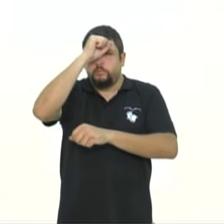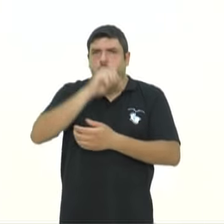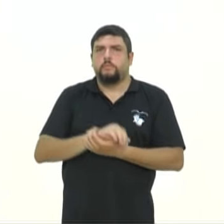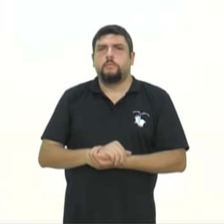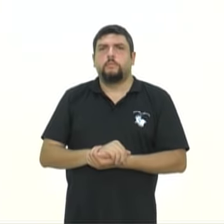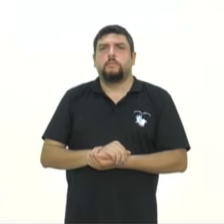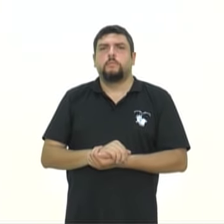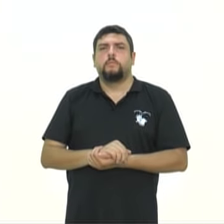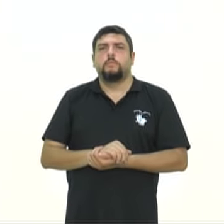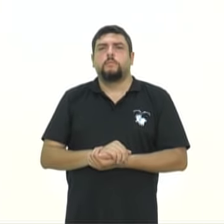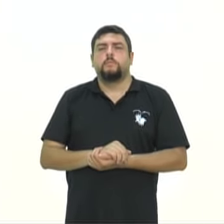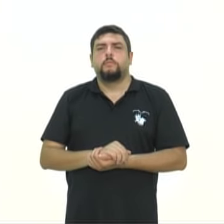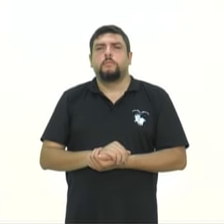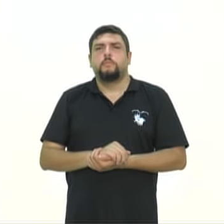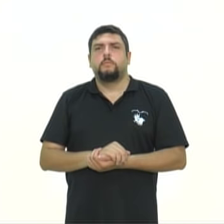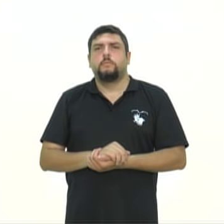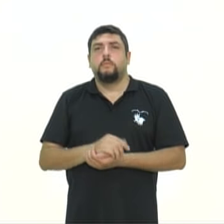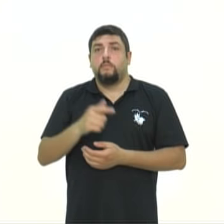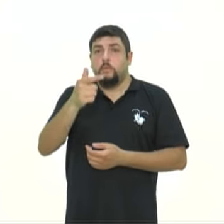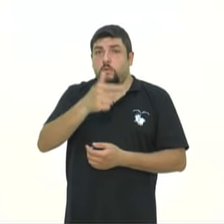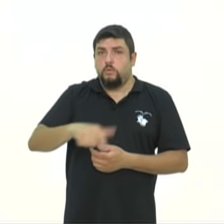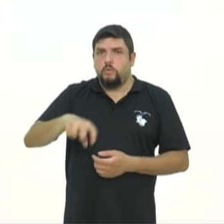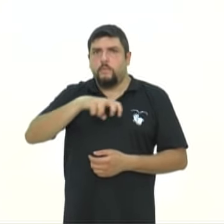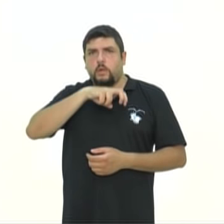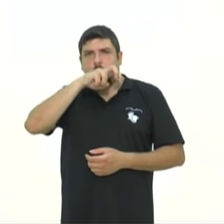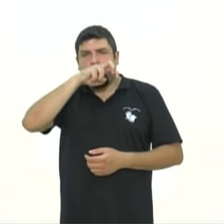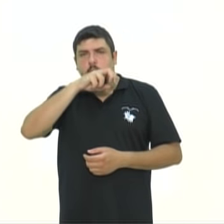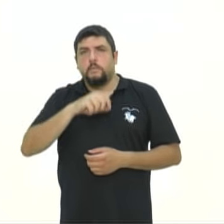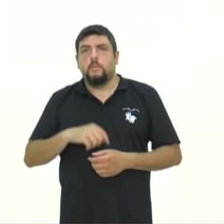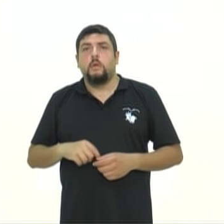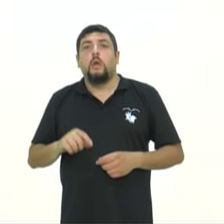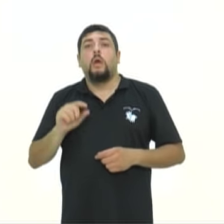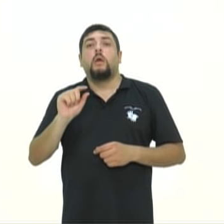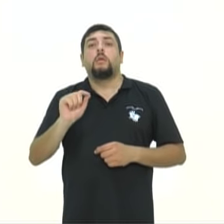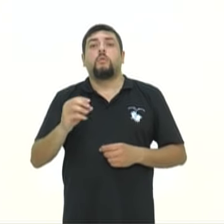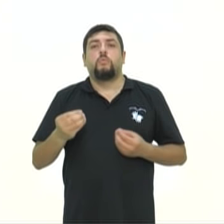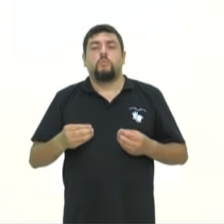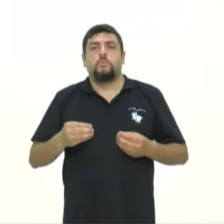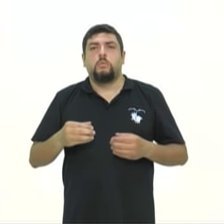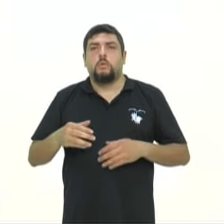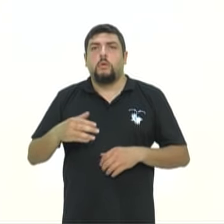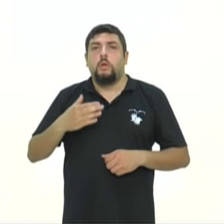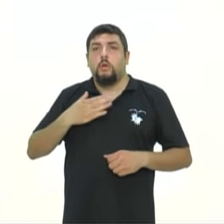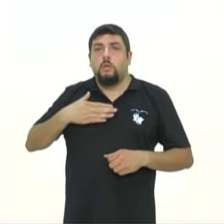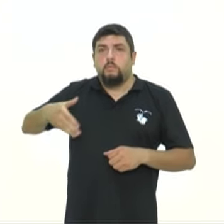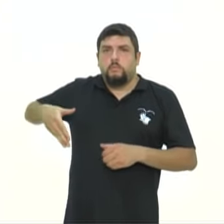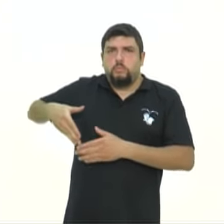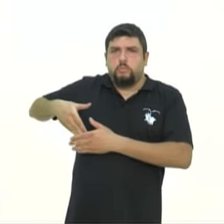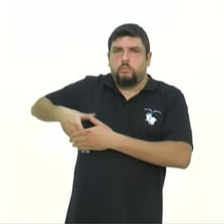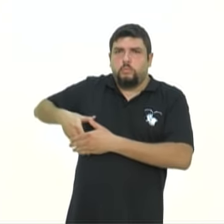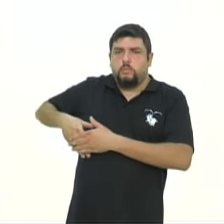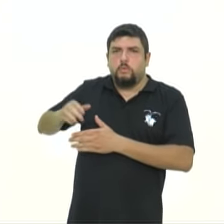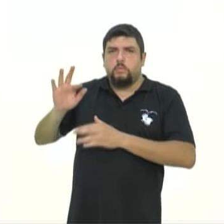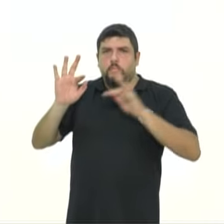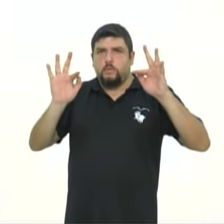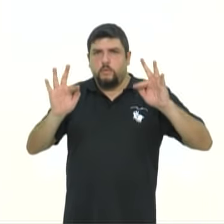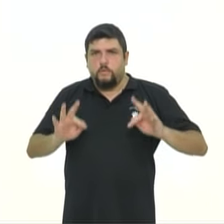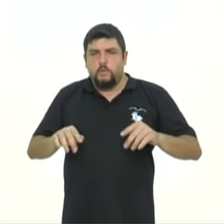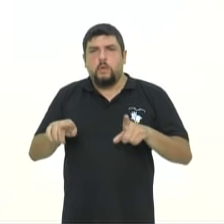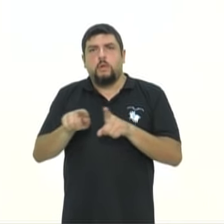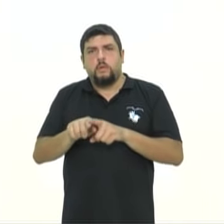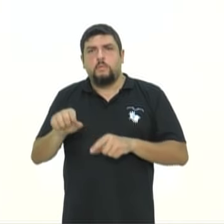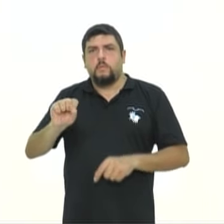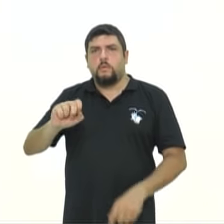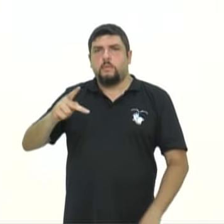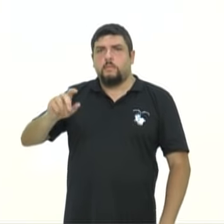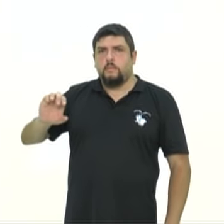da Mônica, né? É patrocinado pelos programas Meu Bolso Feliz, SPC, né? E mais uma do Maurício de Souza